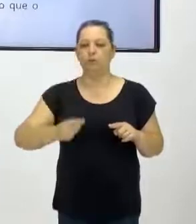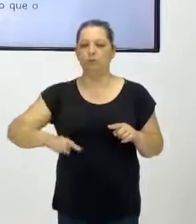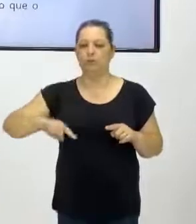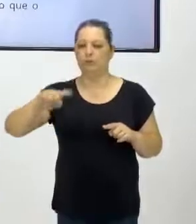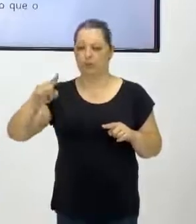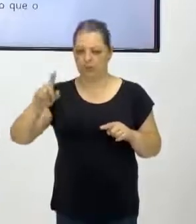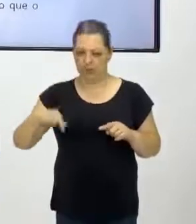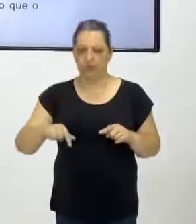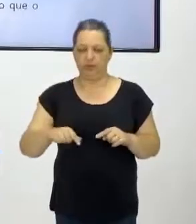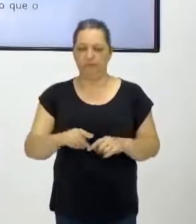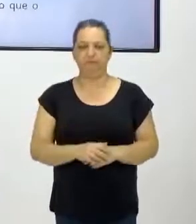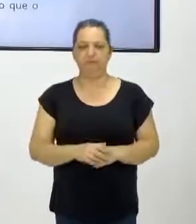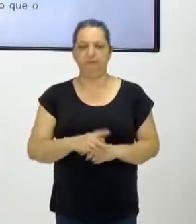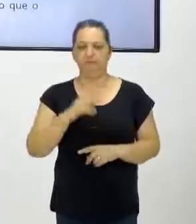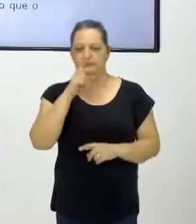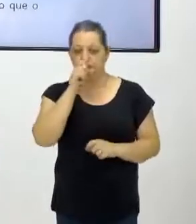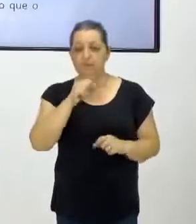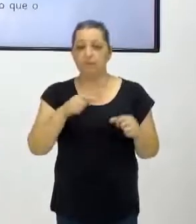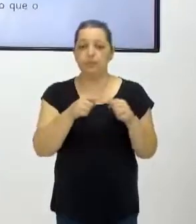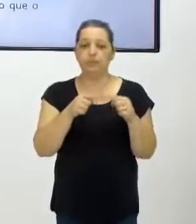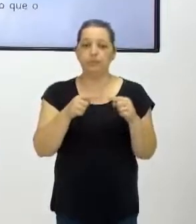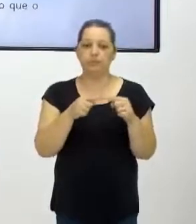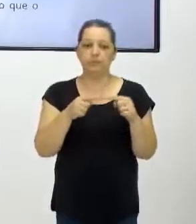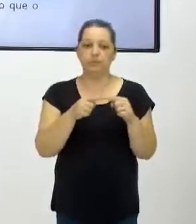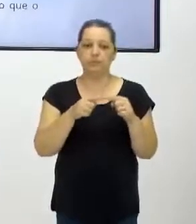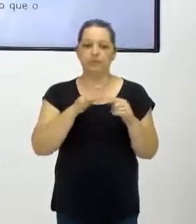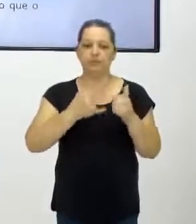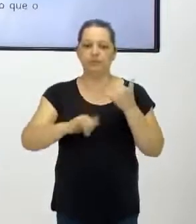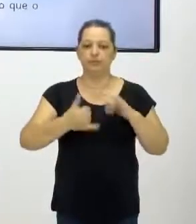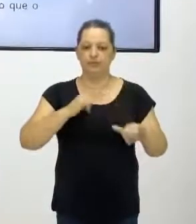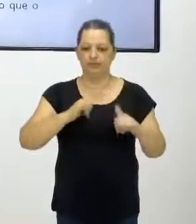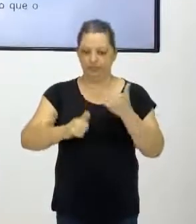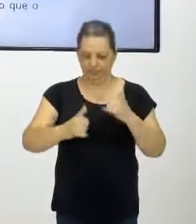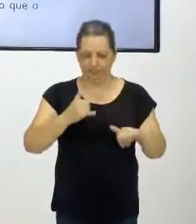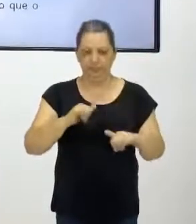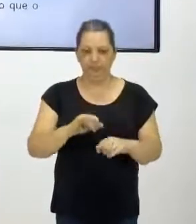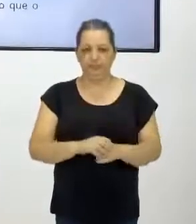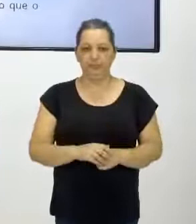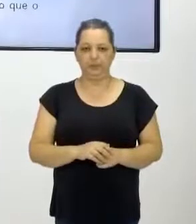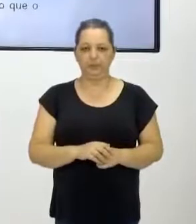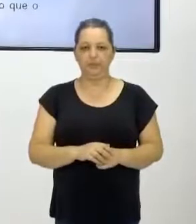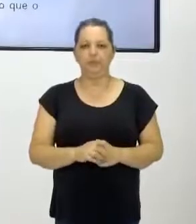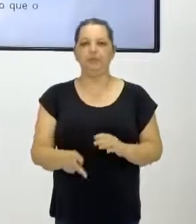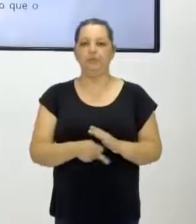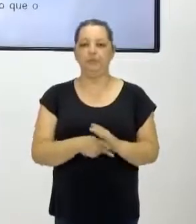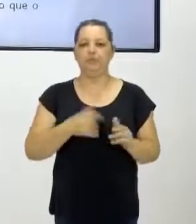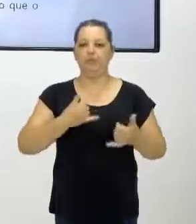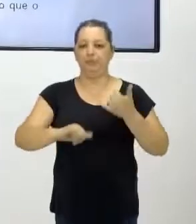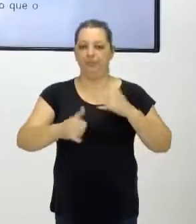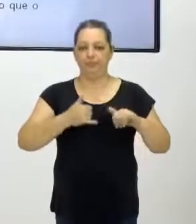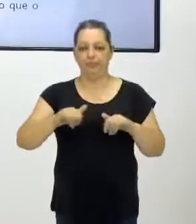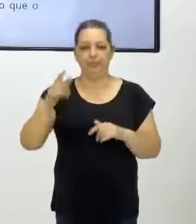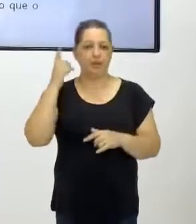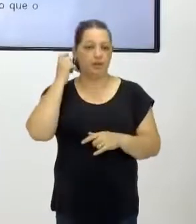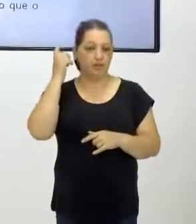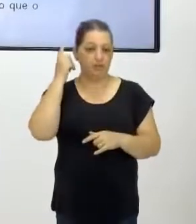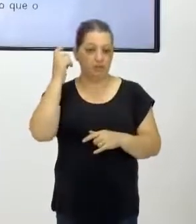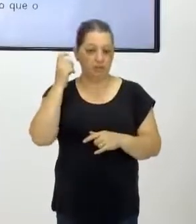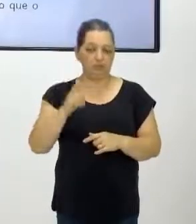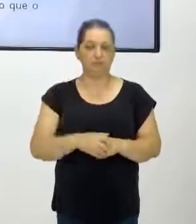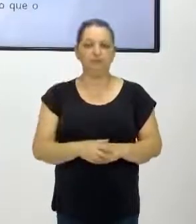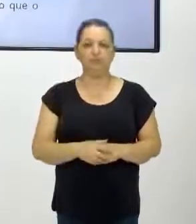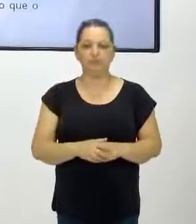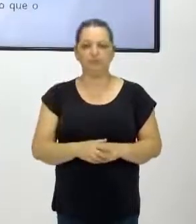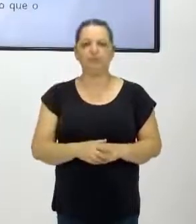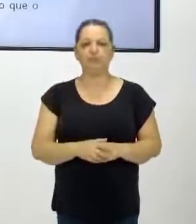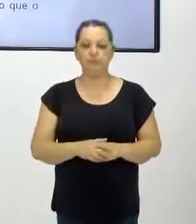sua intensidade. Tem relação com a energia, tá? Energia sonora. Depois, na próxima aula, vamos entrar com